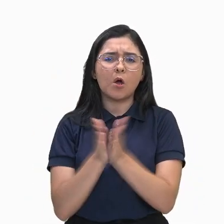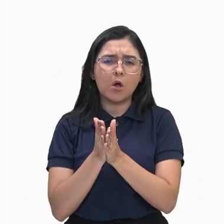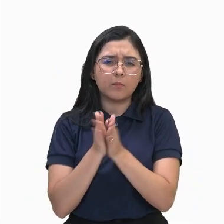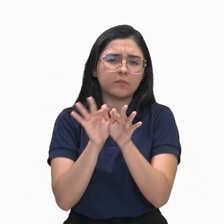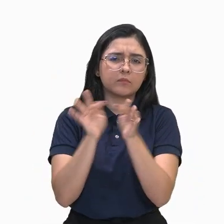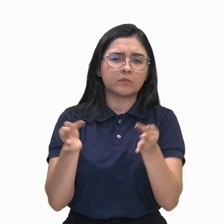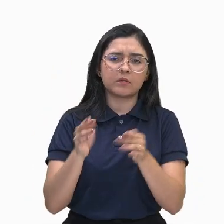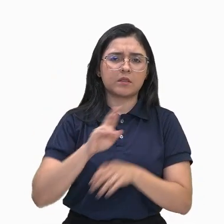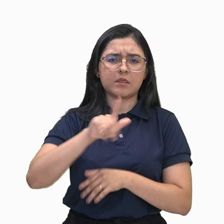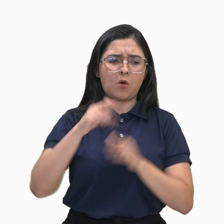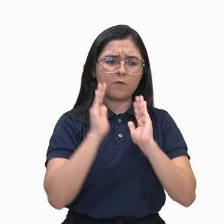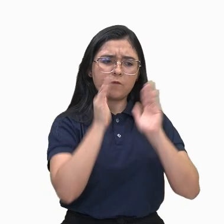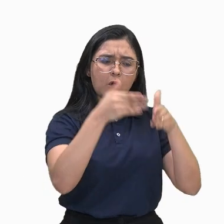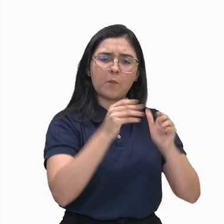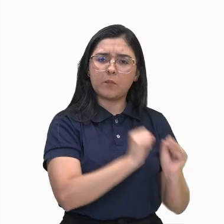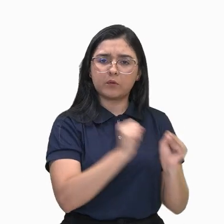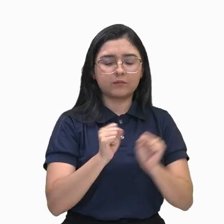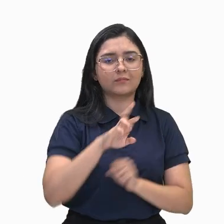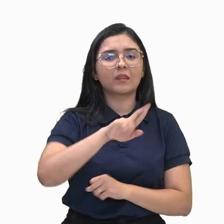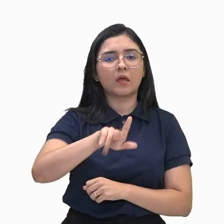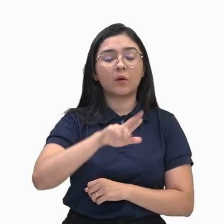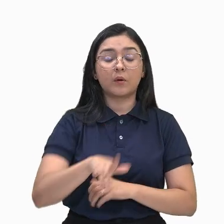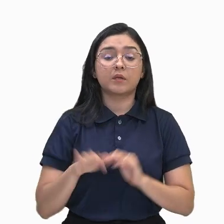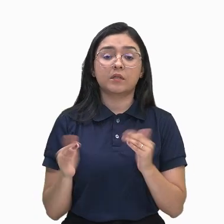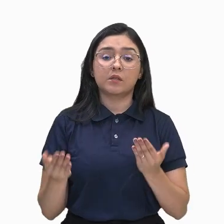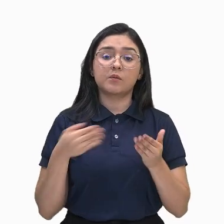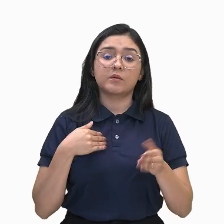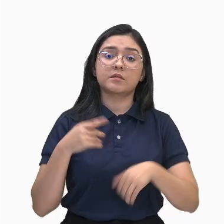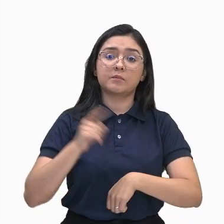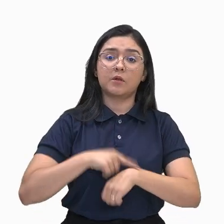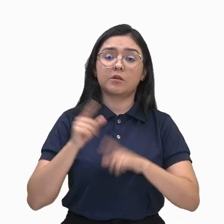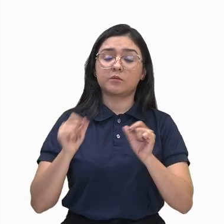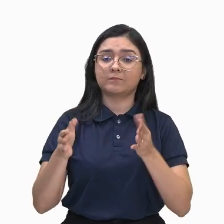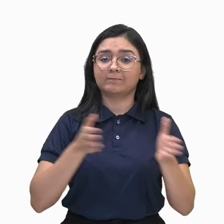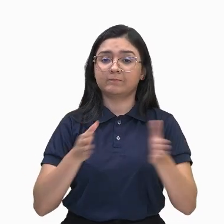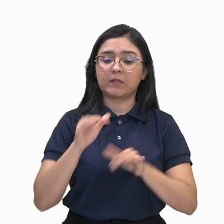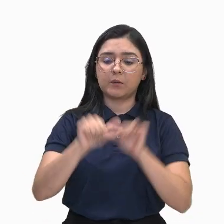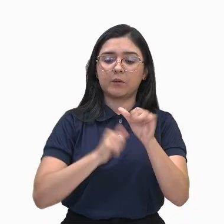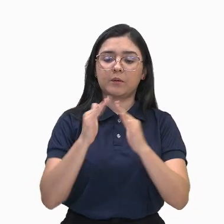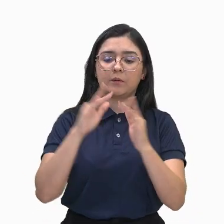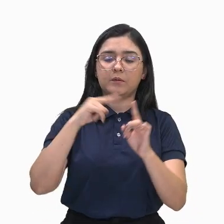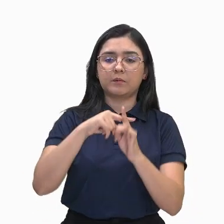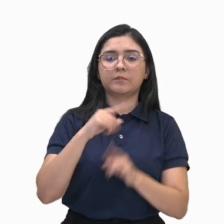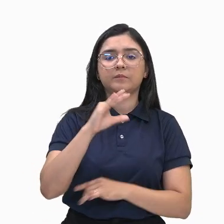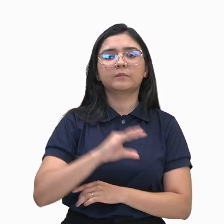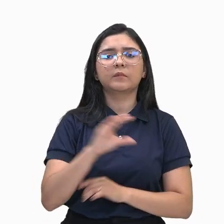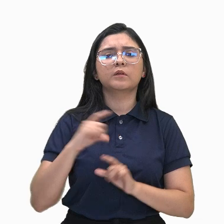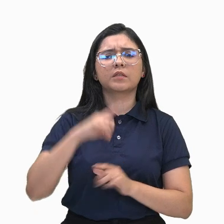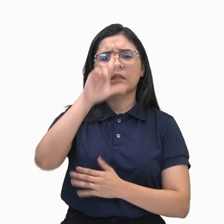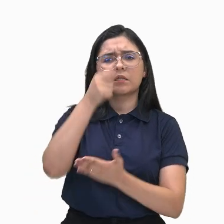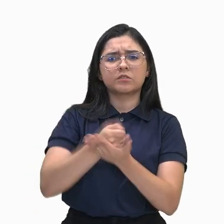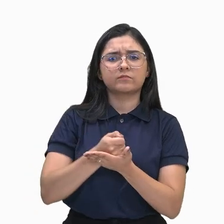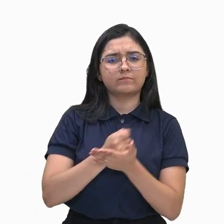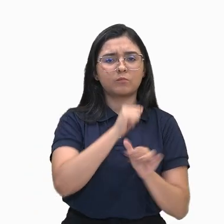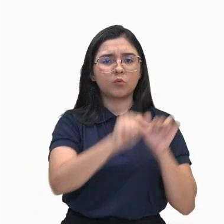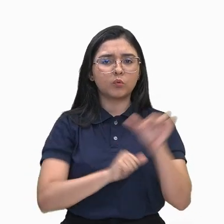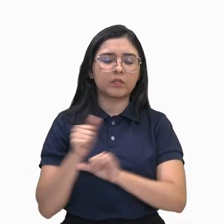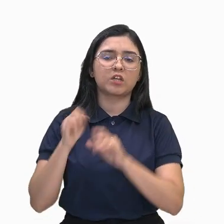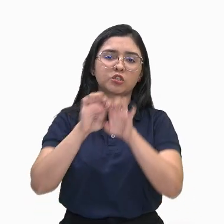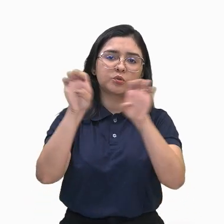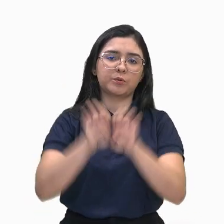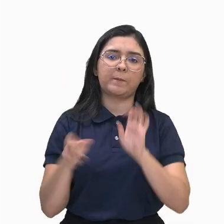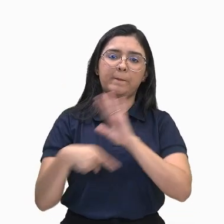ao poder. Foi justamente nesse momento que a Reforma Católica também decide reformar-se, uma mudança estrutural dentro